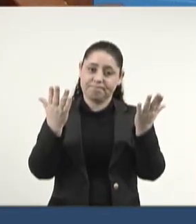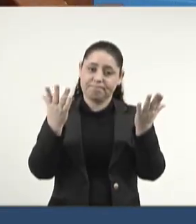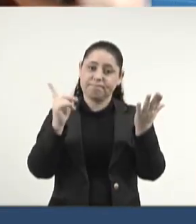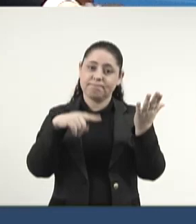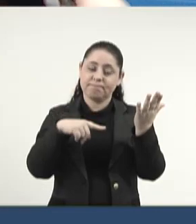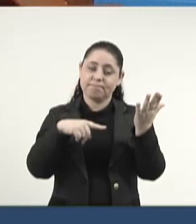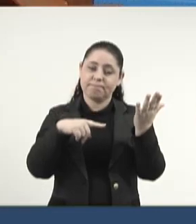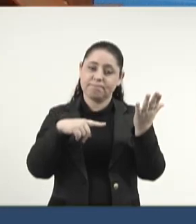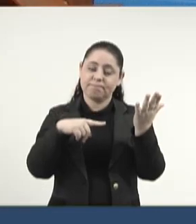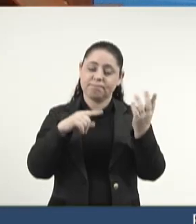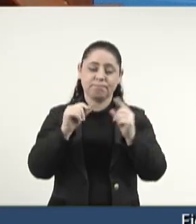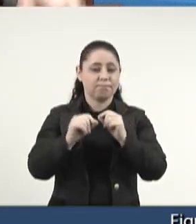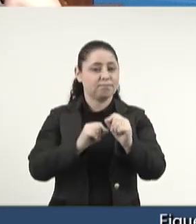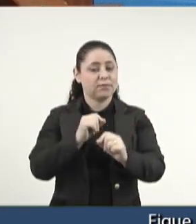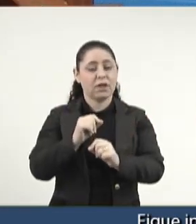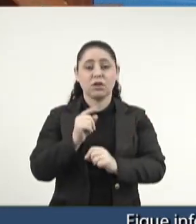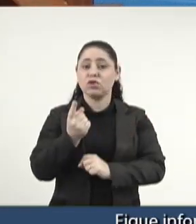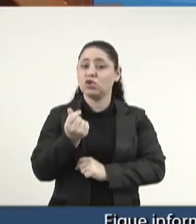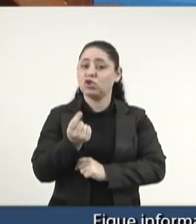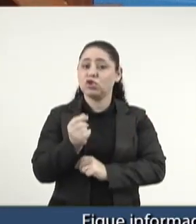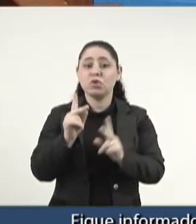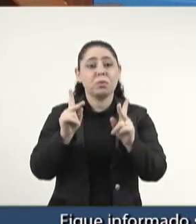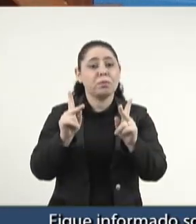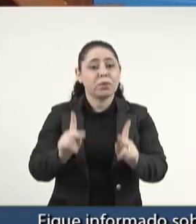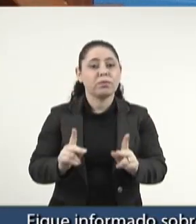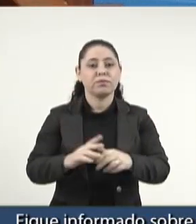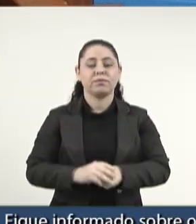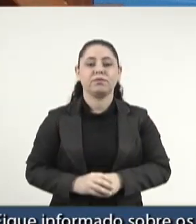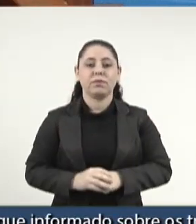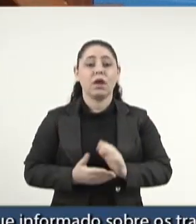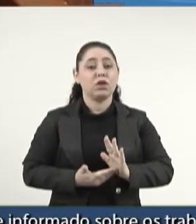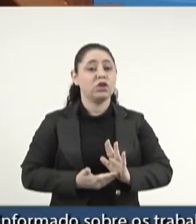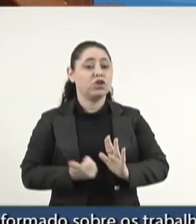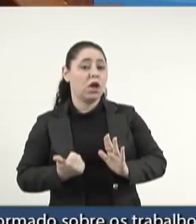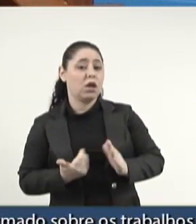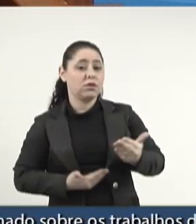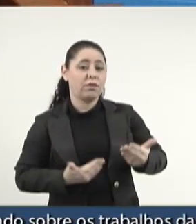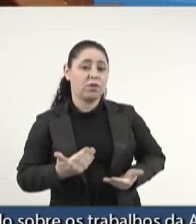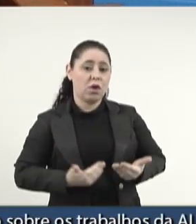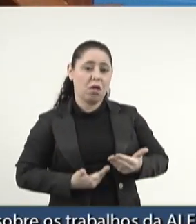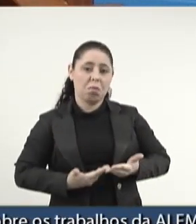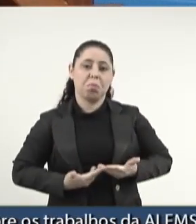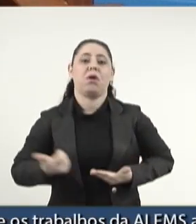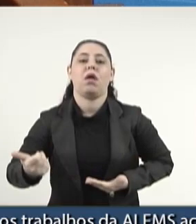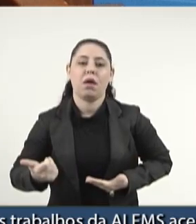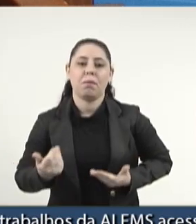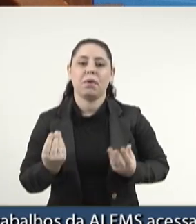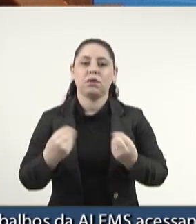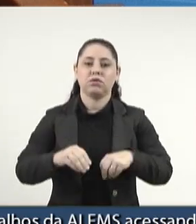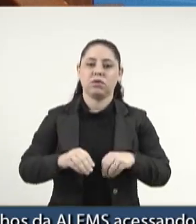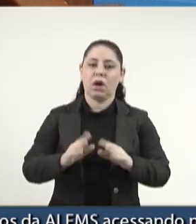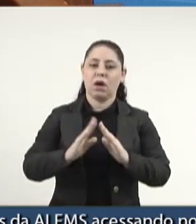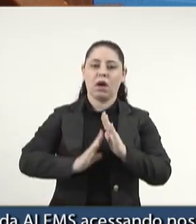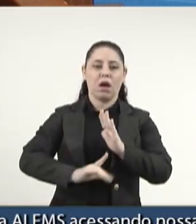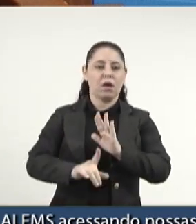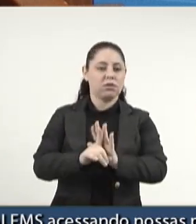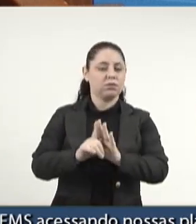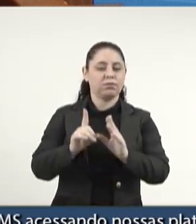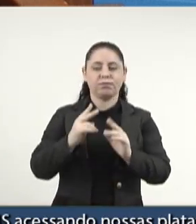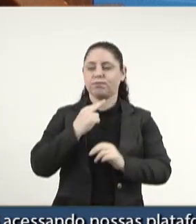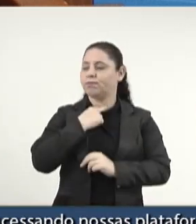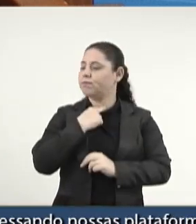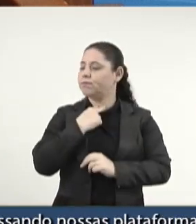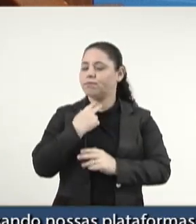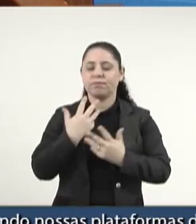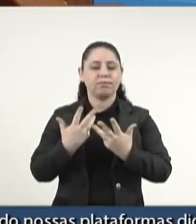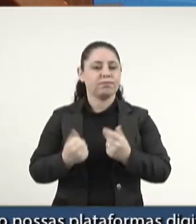é indiretamente recurso público. Isso é retirado do servidor. Essa casa não pode aceitar. Deputado